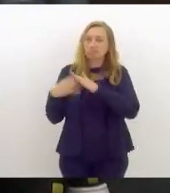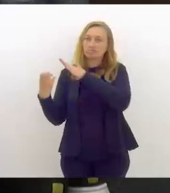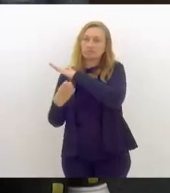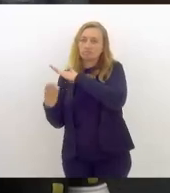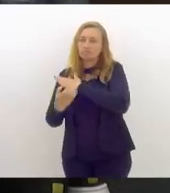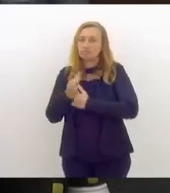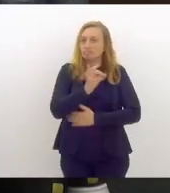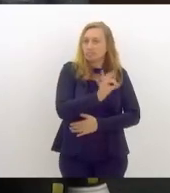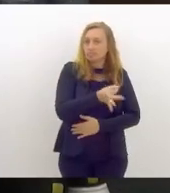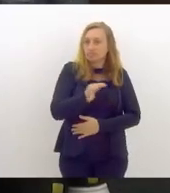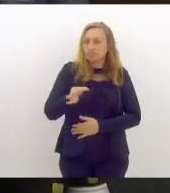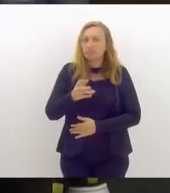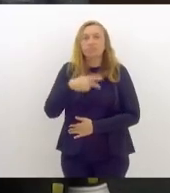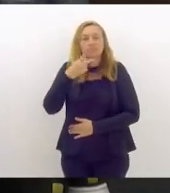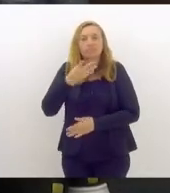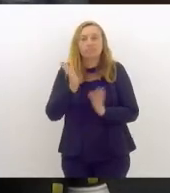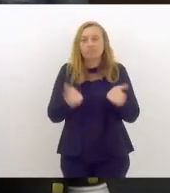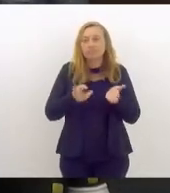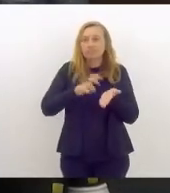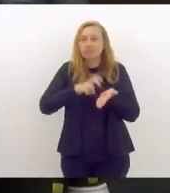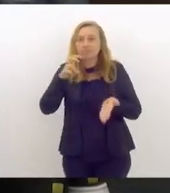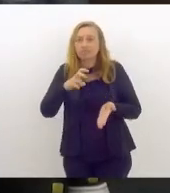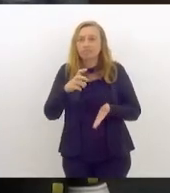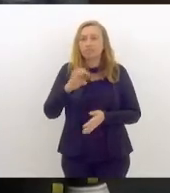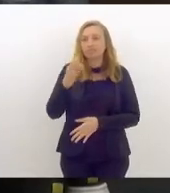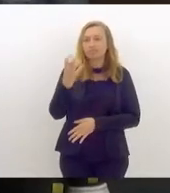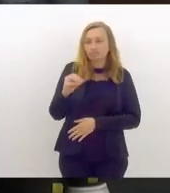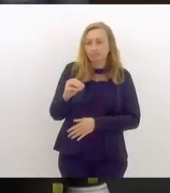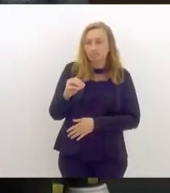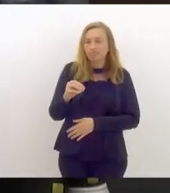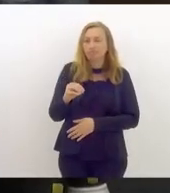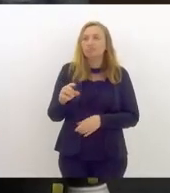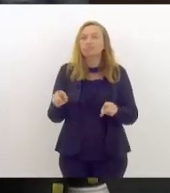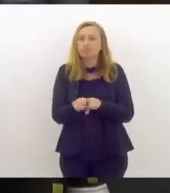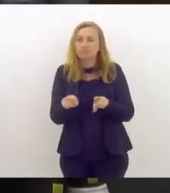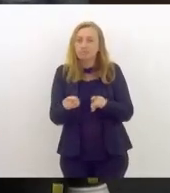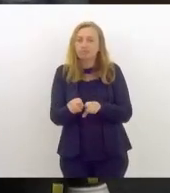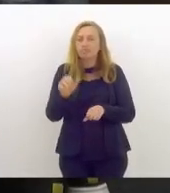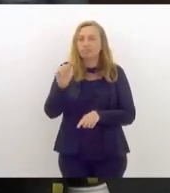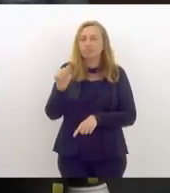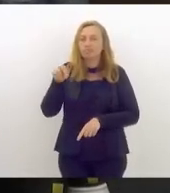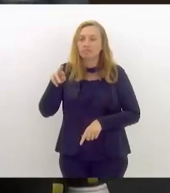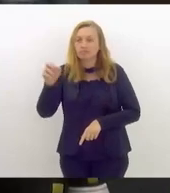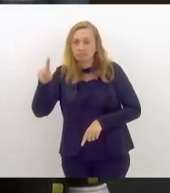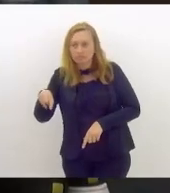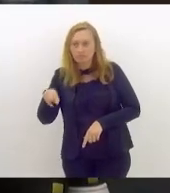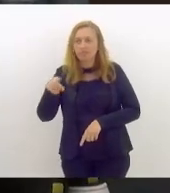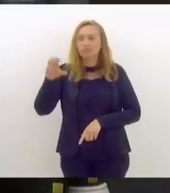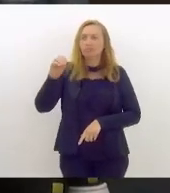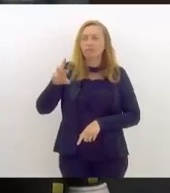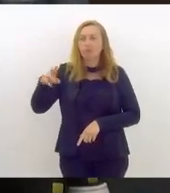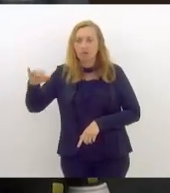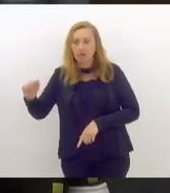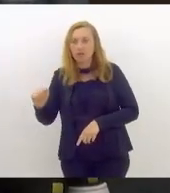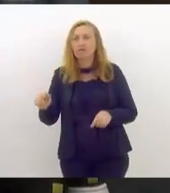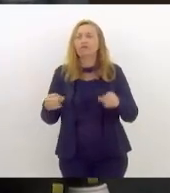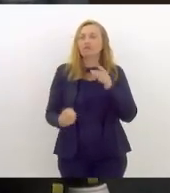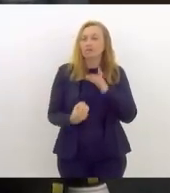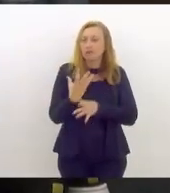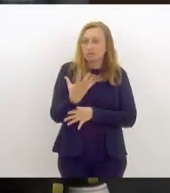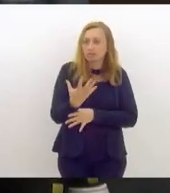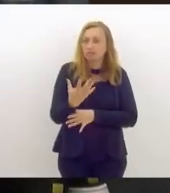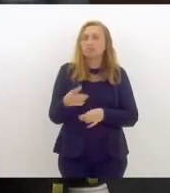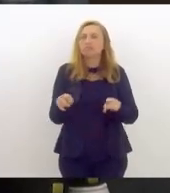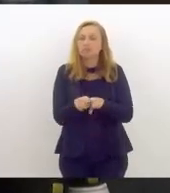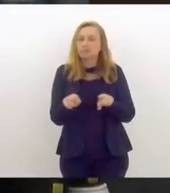obviamente. É o que eu falei hoje de manhã com o Tiago Pampolha, que o André Correia, deputado, criador dessa unidade,